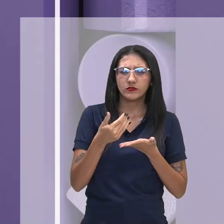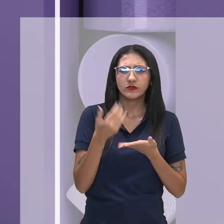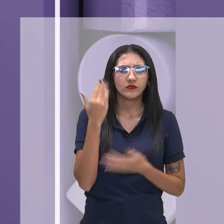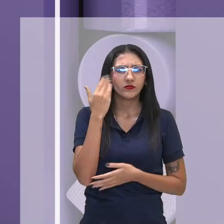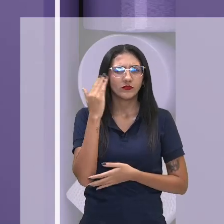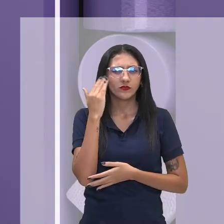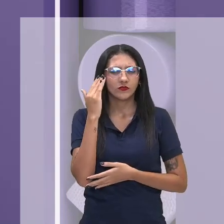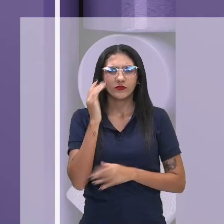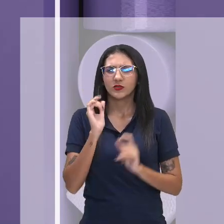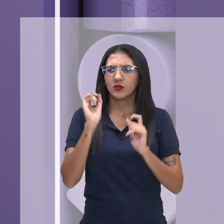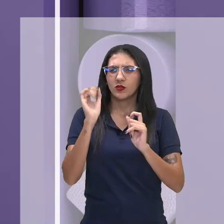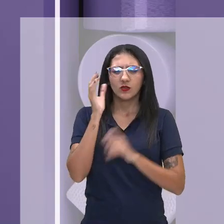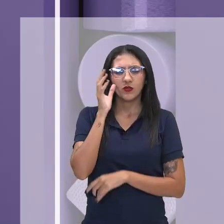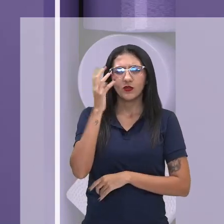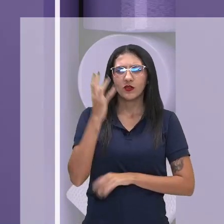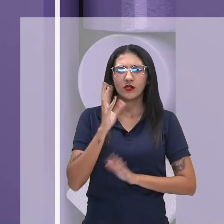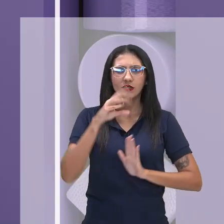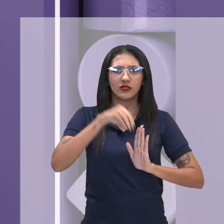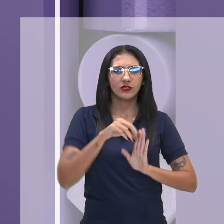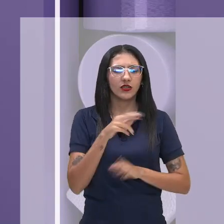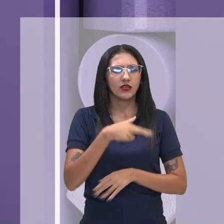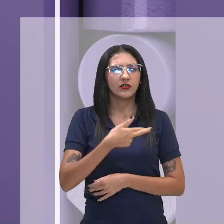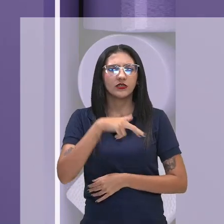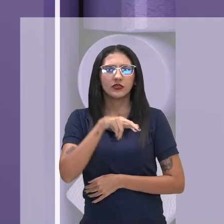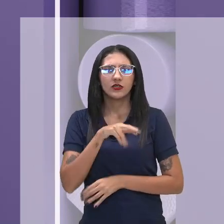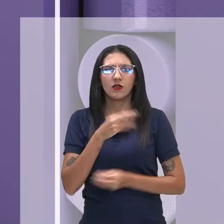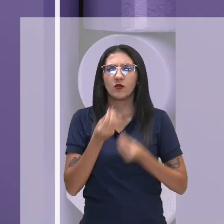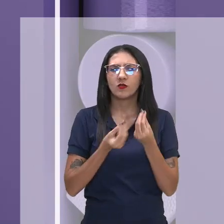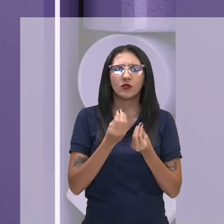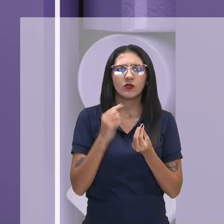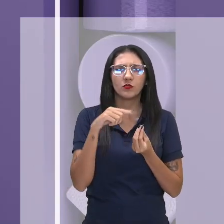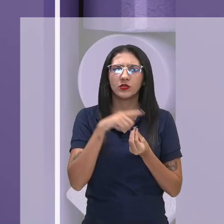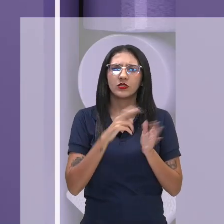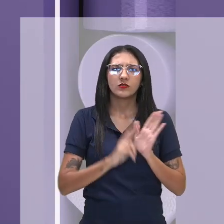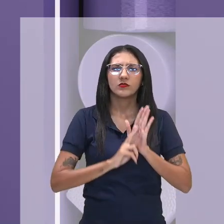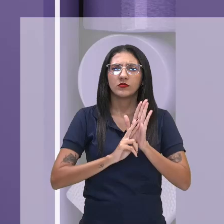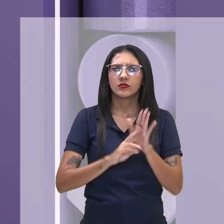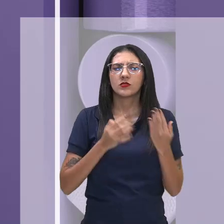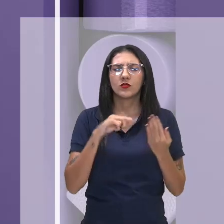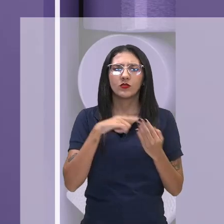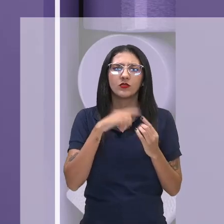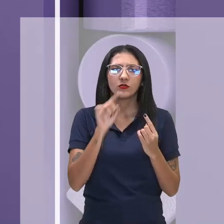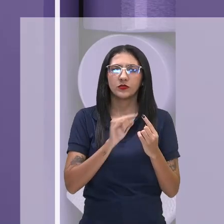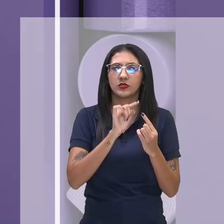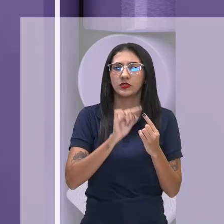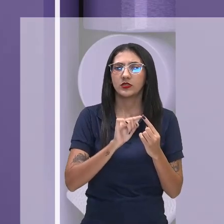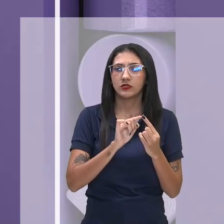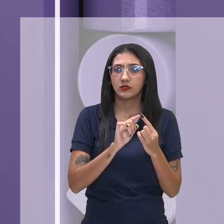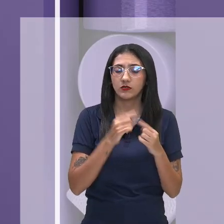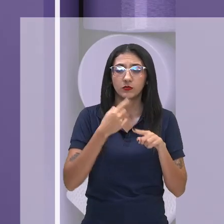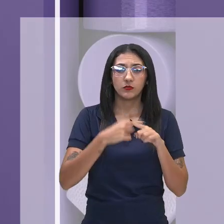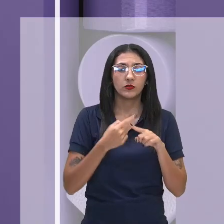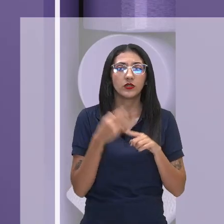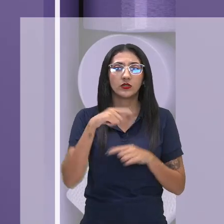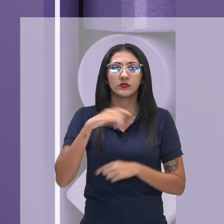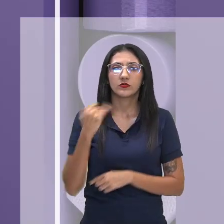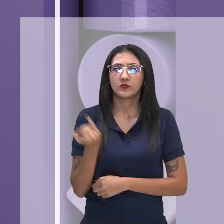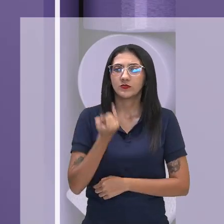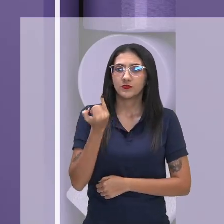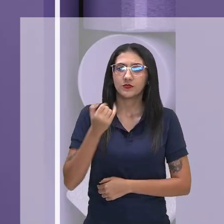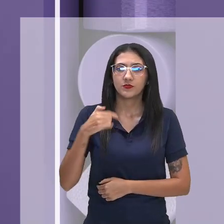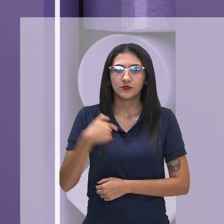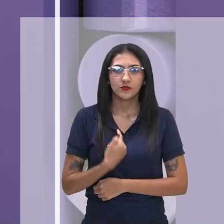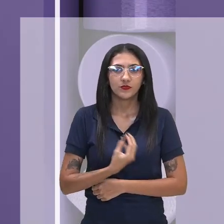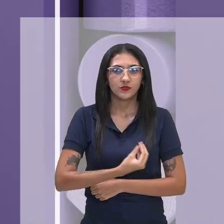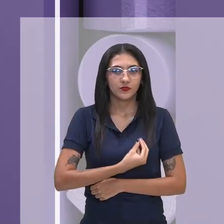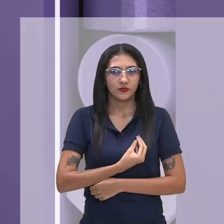fenômeno religioso, a sua abrangência, o seu papel, o seu objetivo, a sua presença na nossa vida.